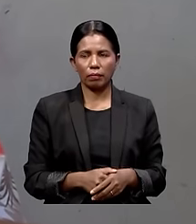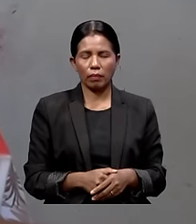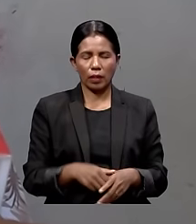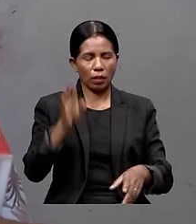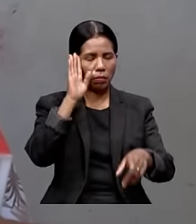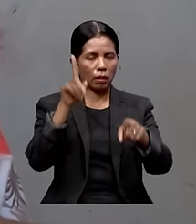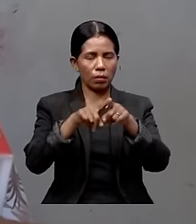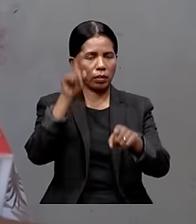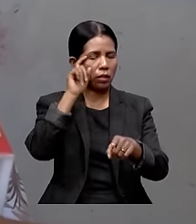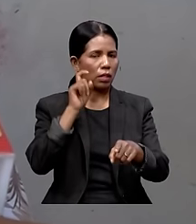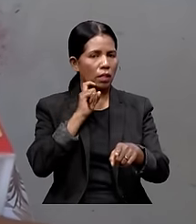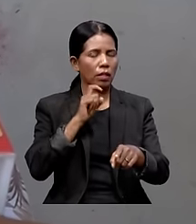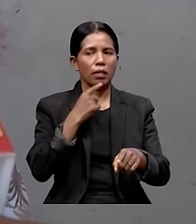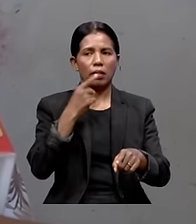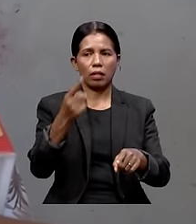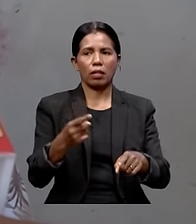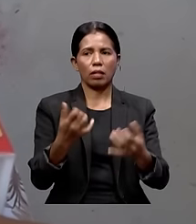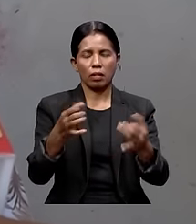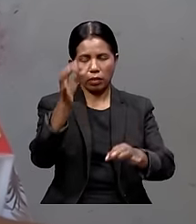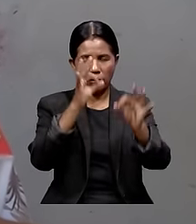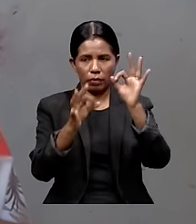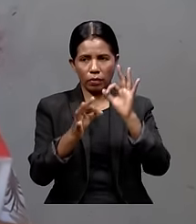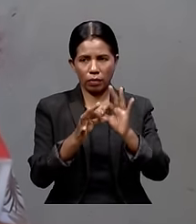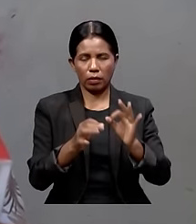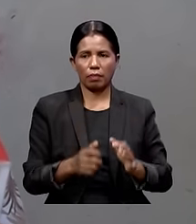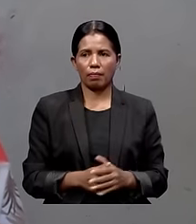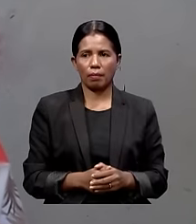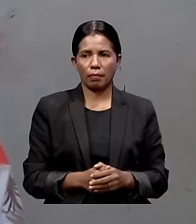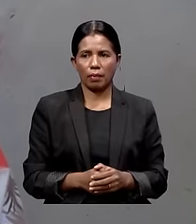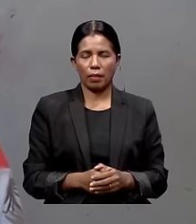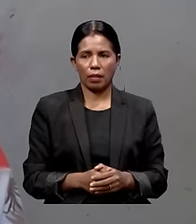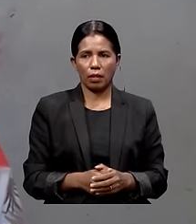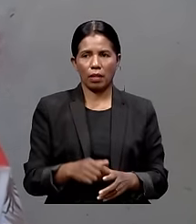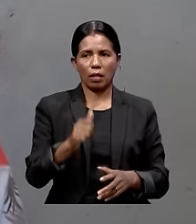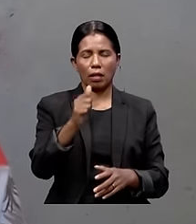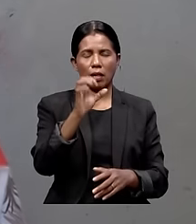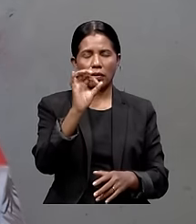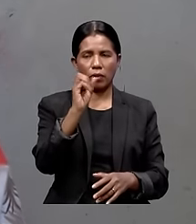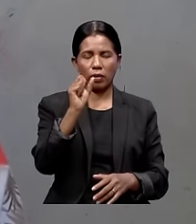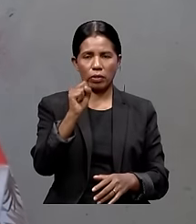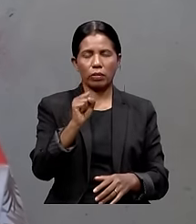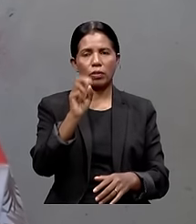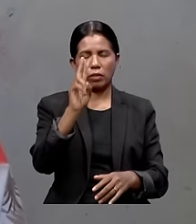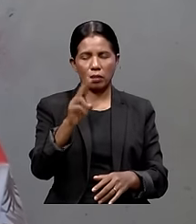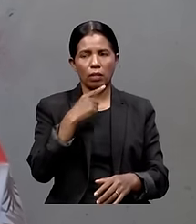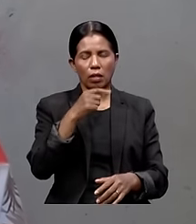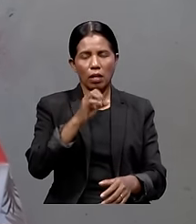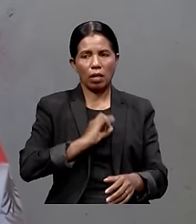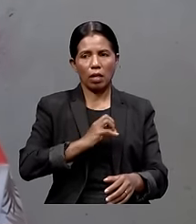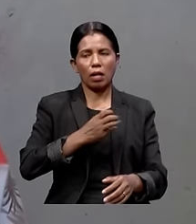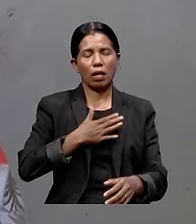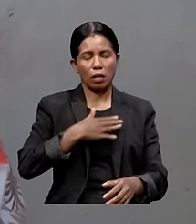bot sanana dia sene antau, o konfia, ne ma mau le matibian Afonso Rangel dia hau konfia, tamba ne hau ni